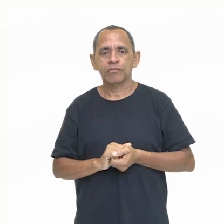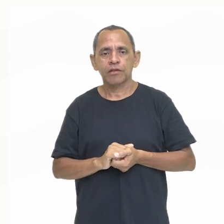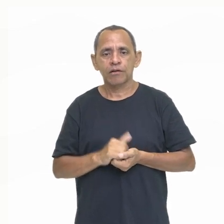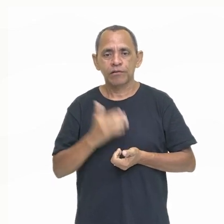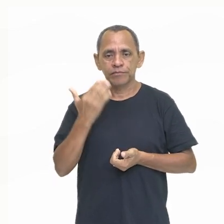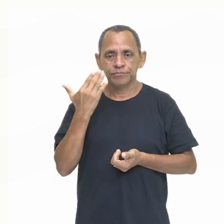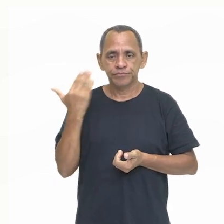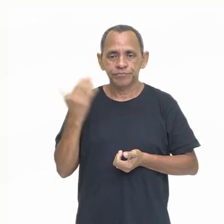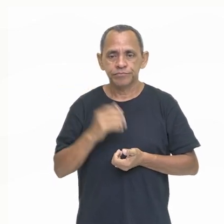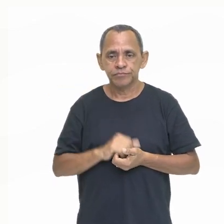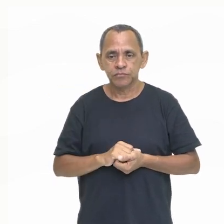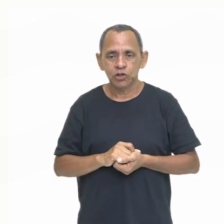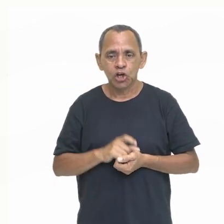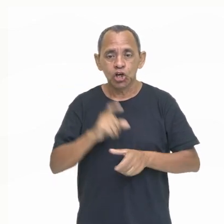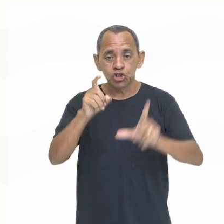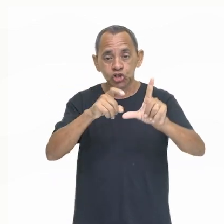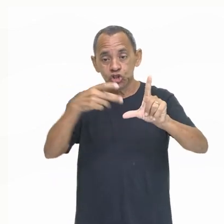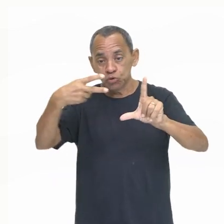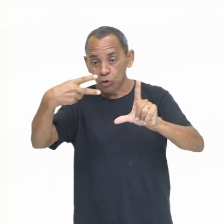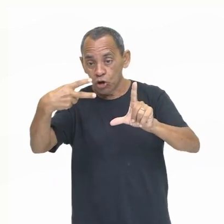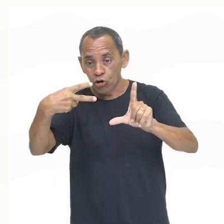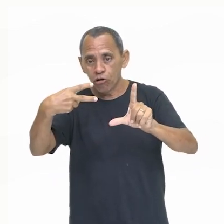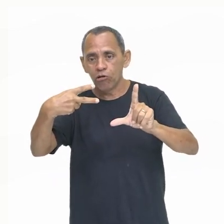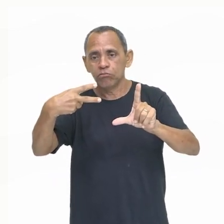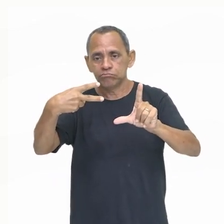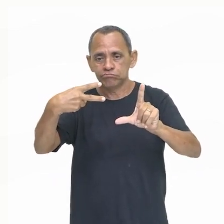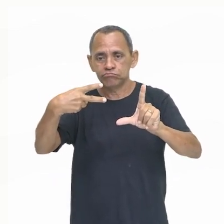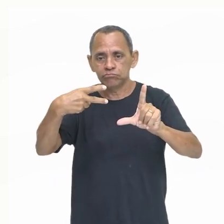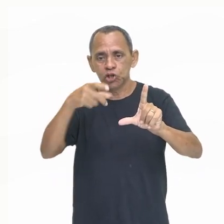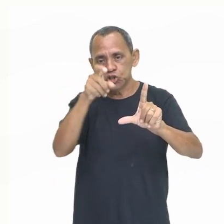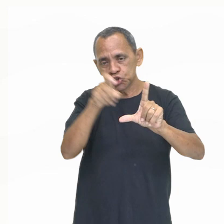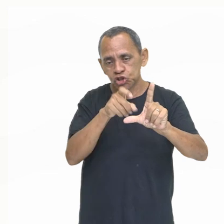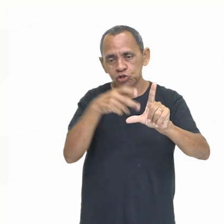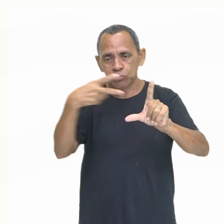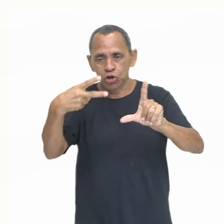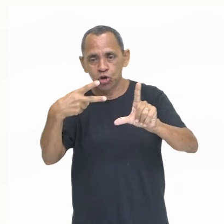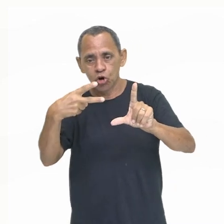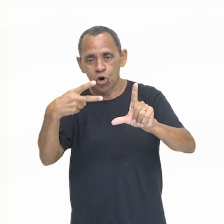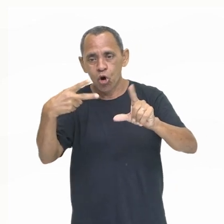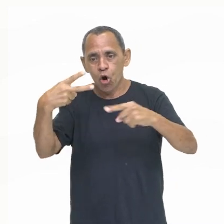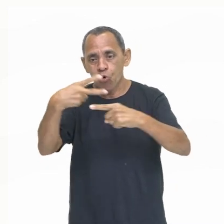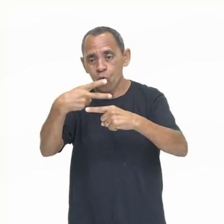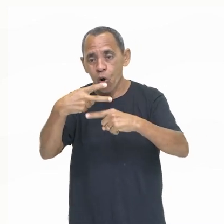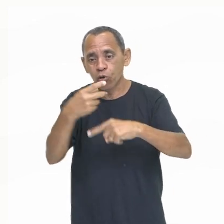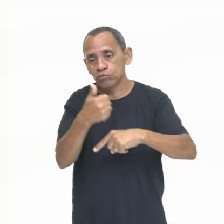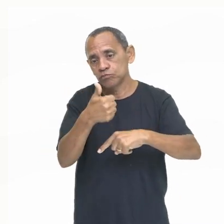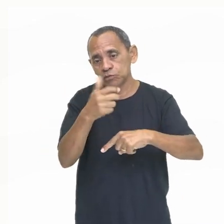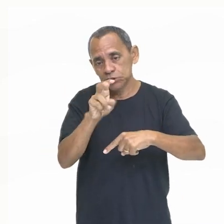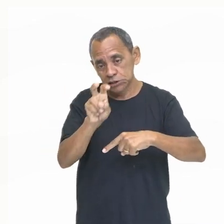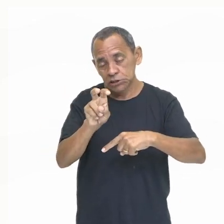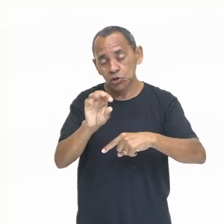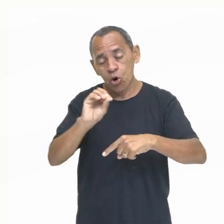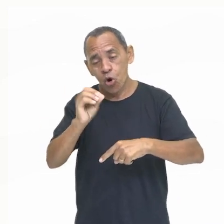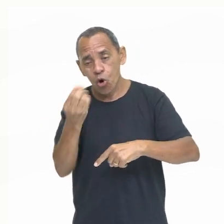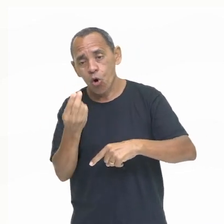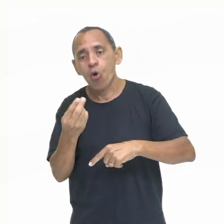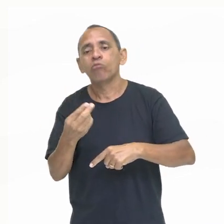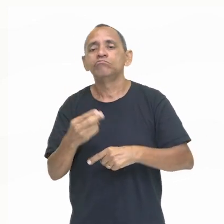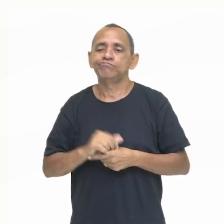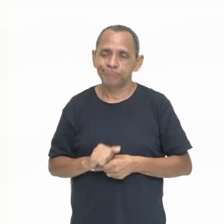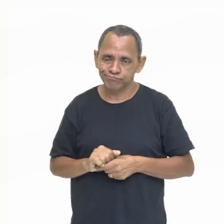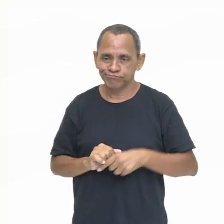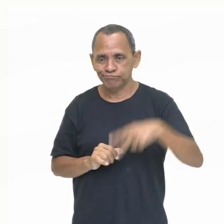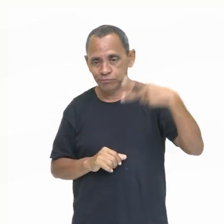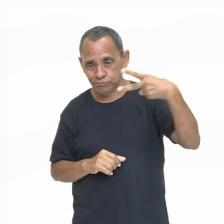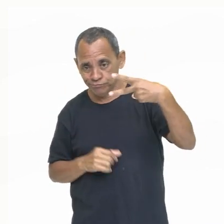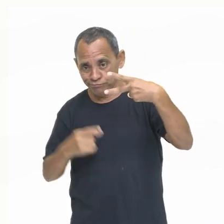Ó. X é maior ou igual a 15 e menor ou igual a 20. Ó.